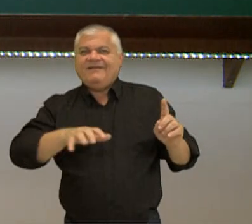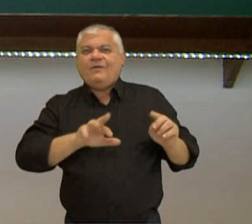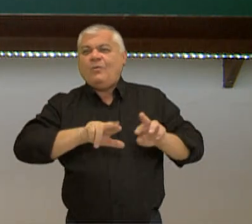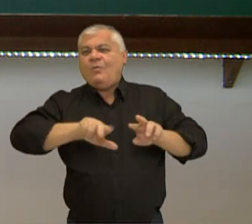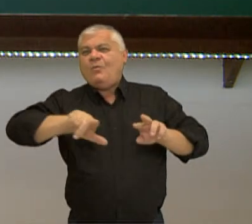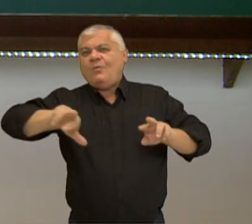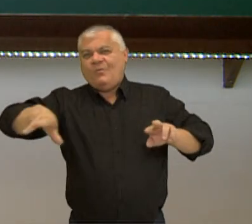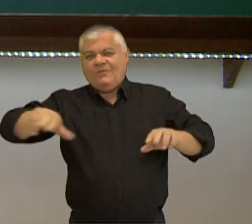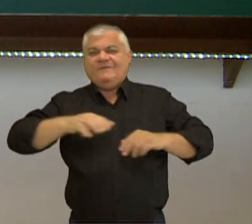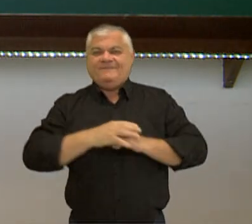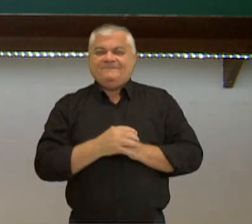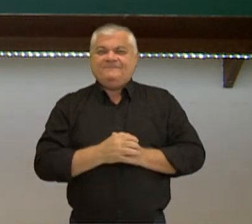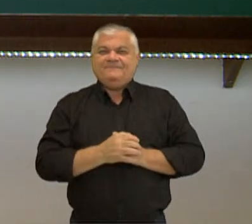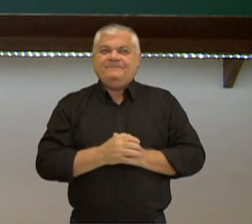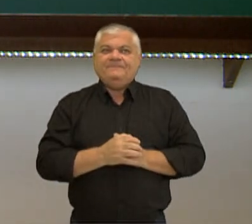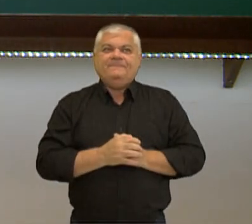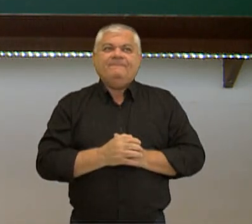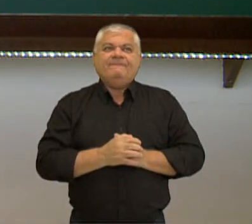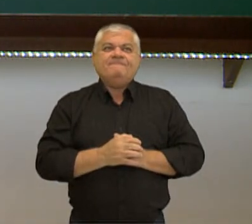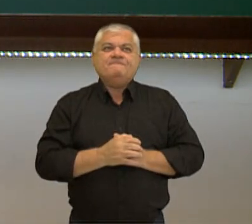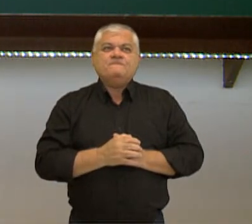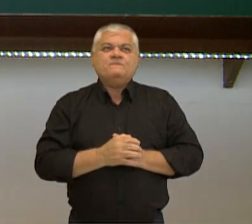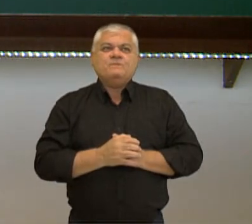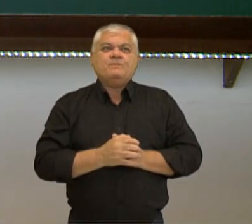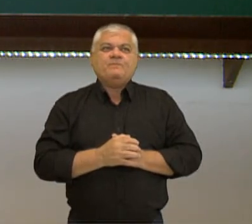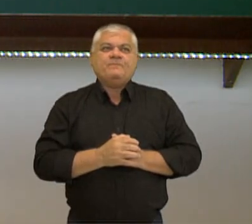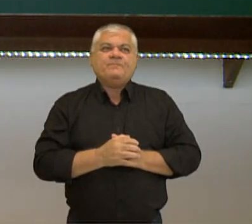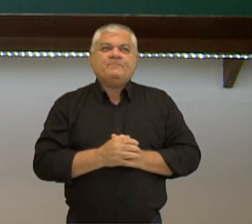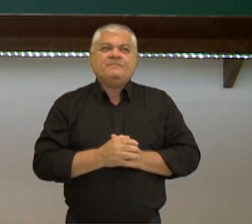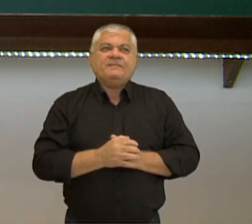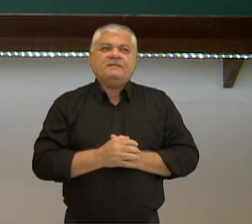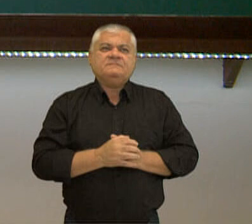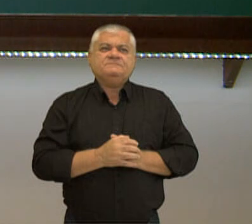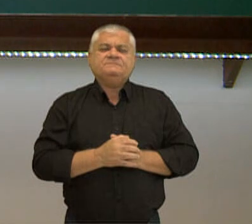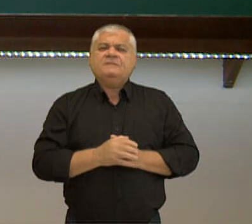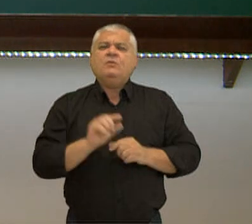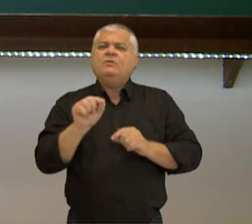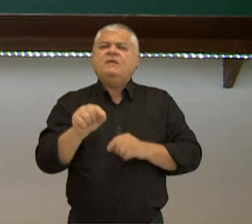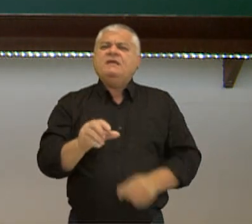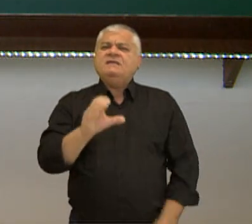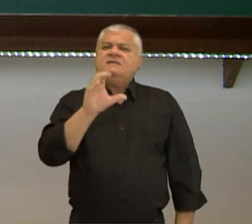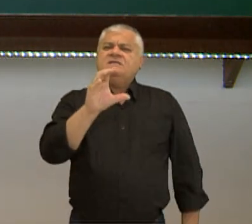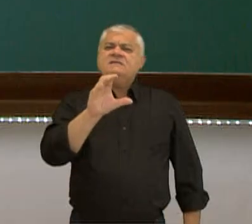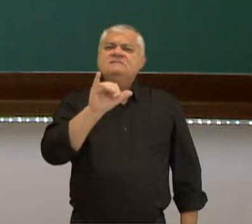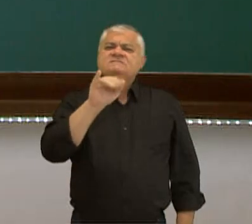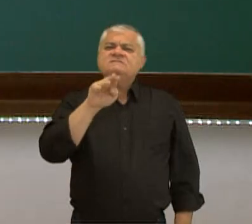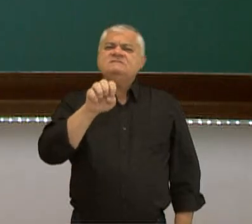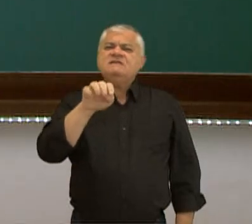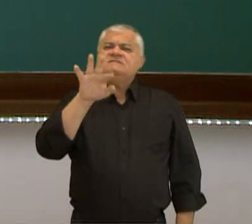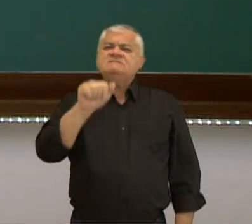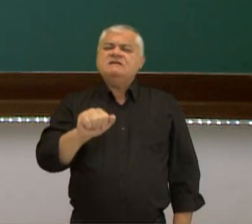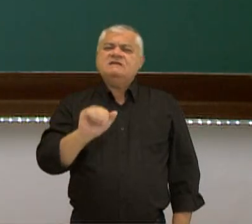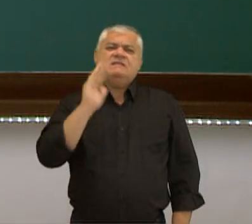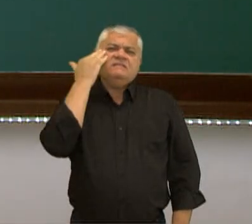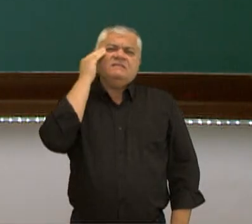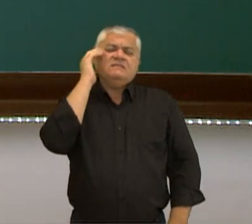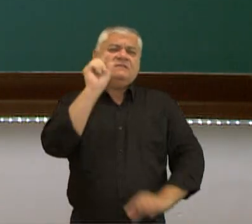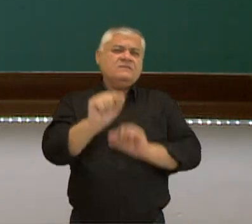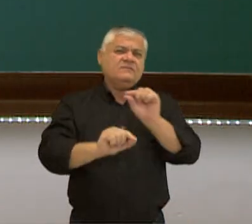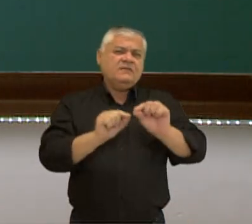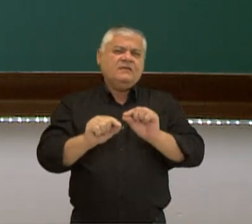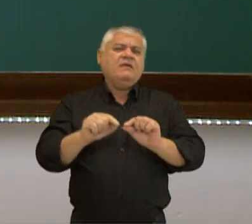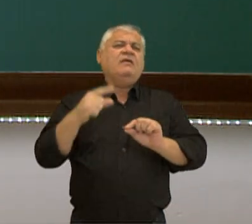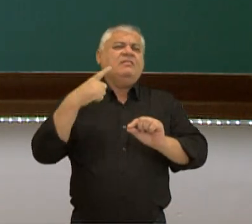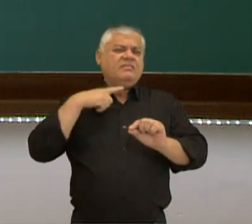importantes para essa revolução científica. Maravilha? O que entendemos hoje por ciência remete a um conjunto de